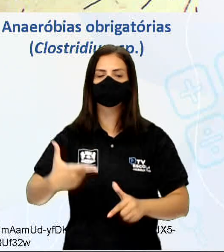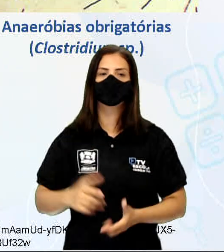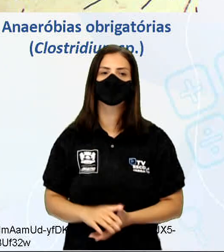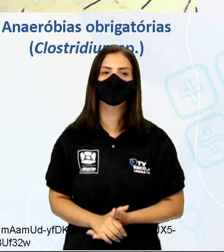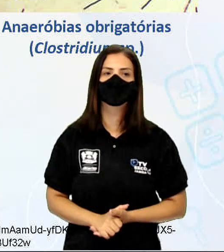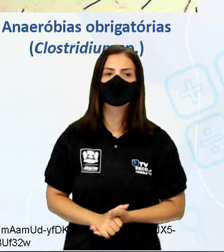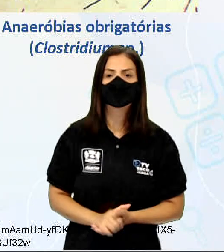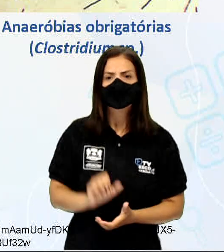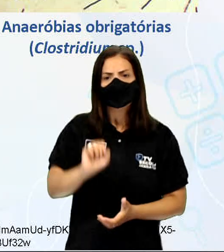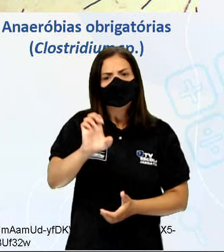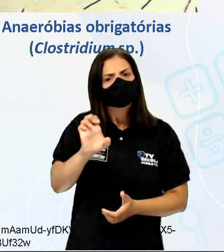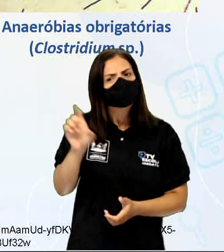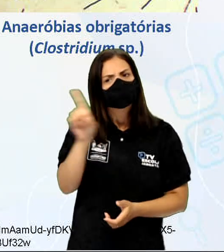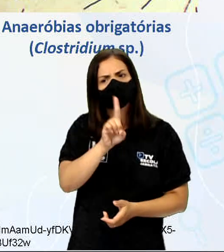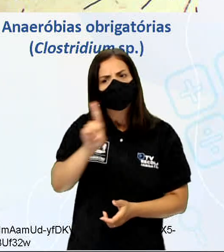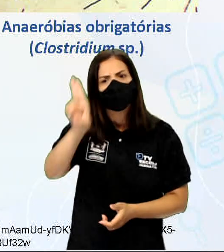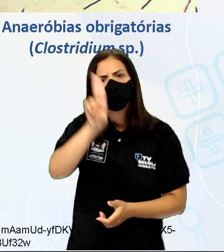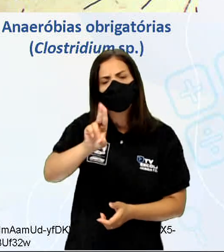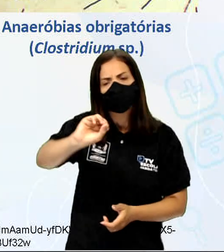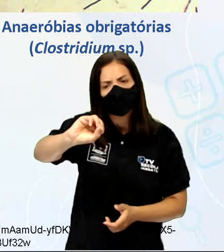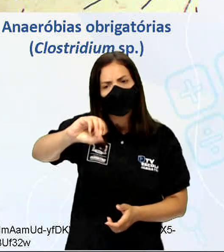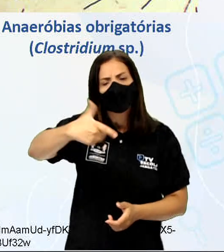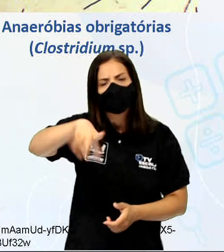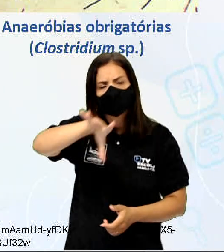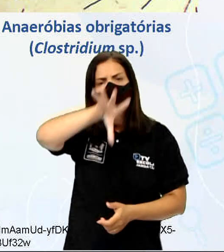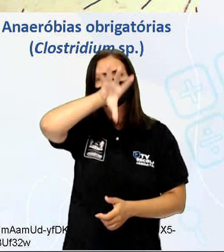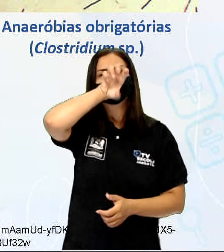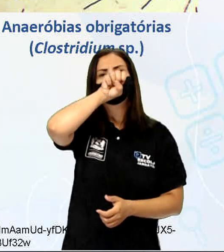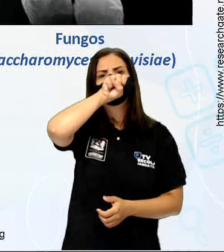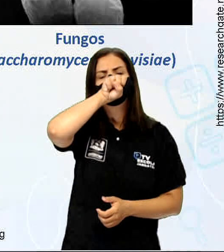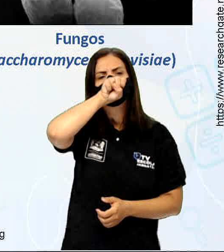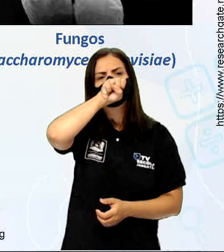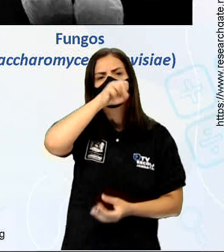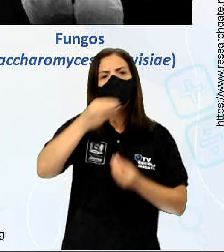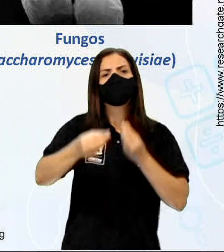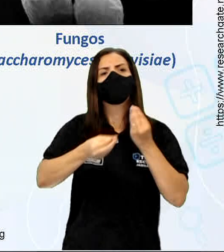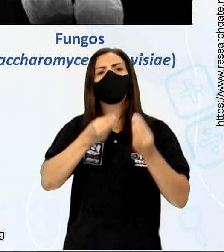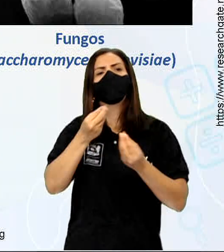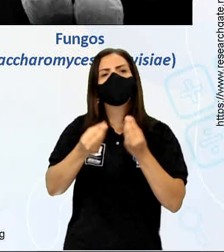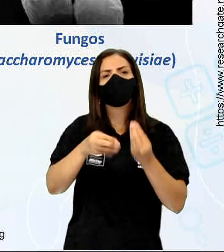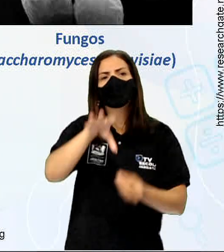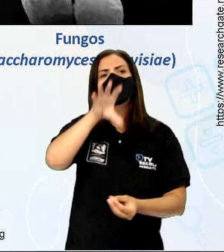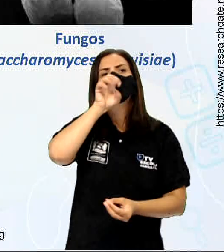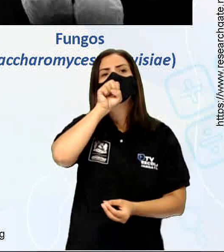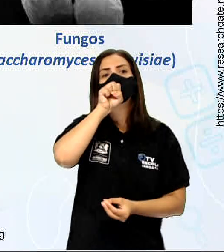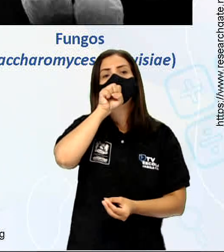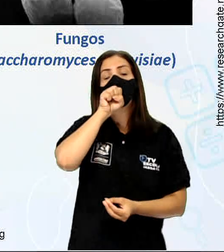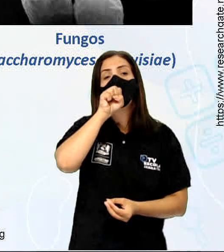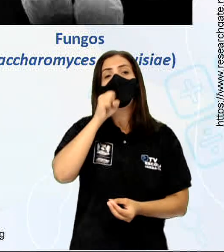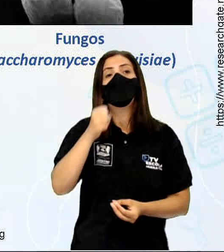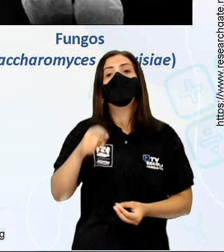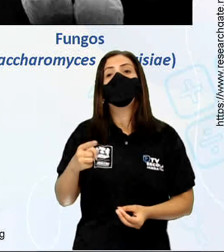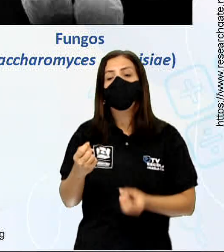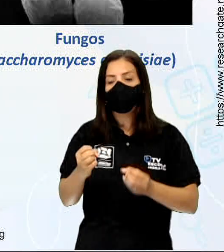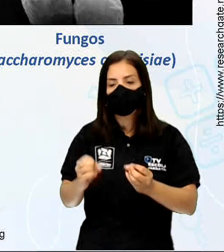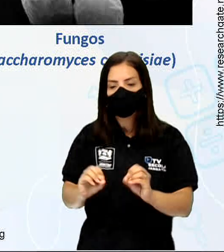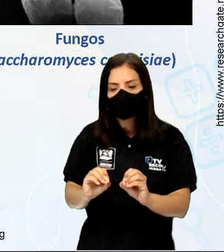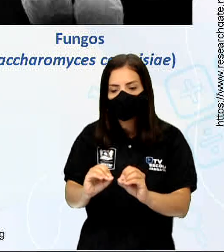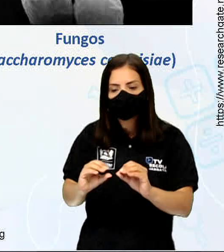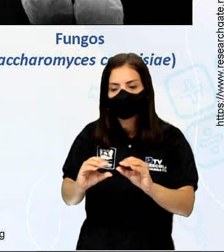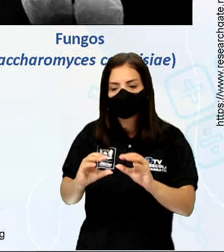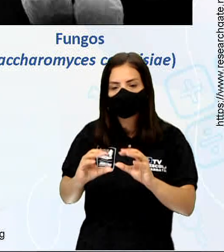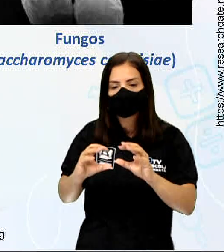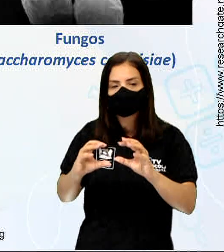utilizam oxigênio para respirar, qual é a atividade que eles fazem? Eles fazem a fermentação. Ela vai